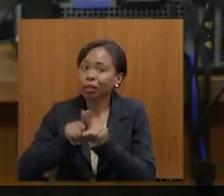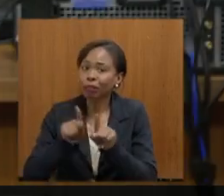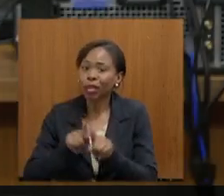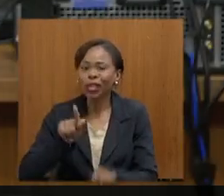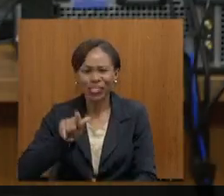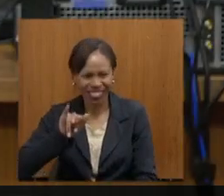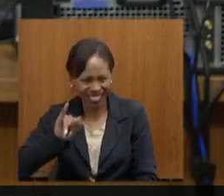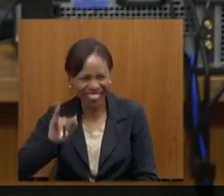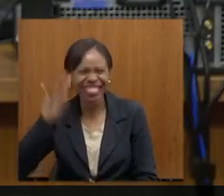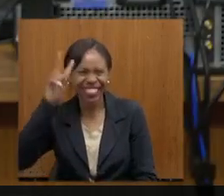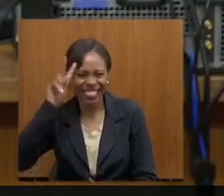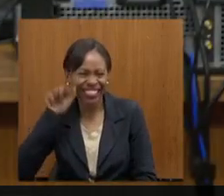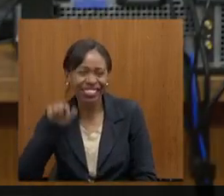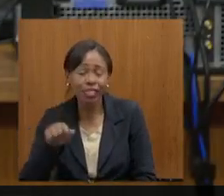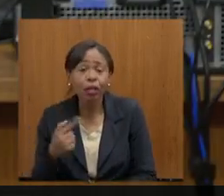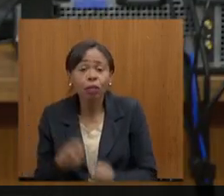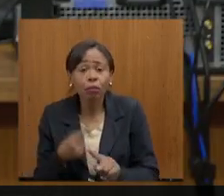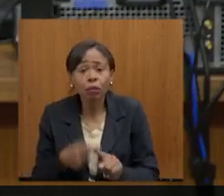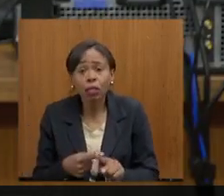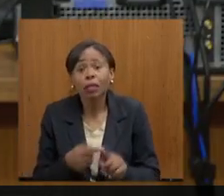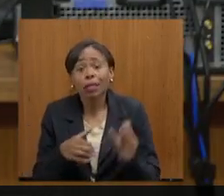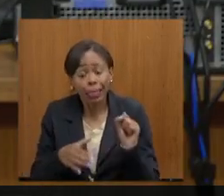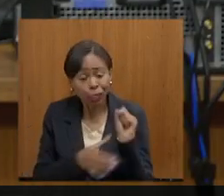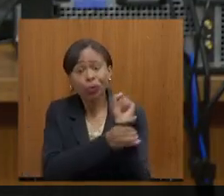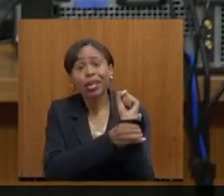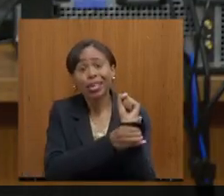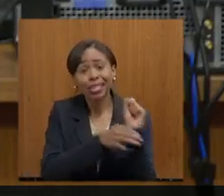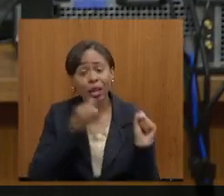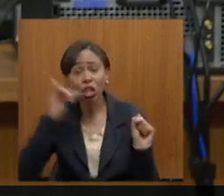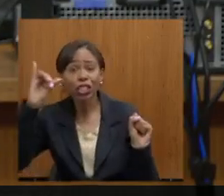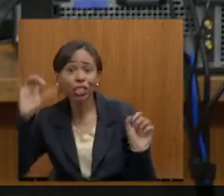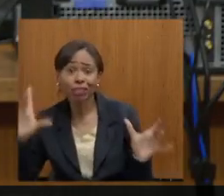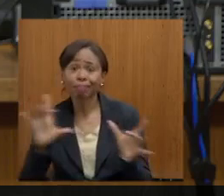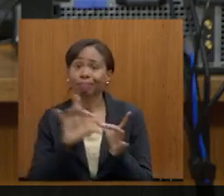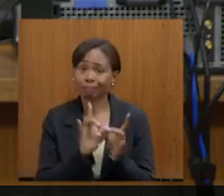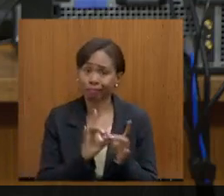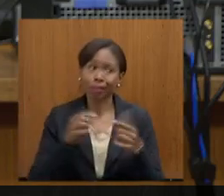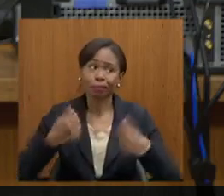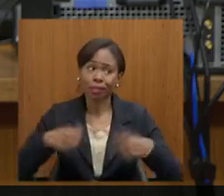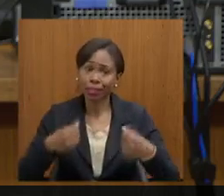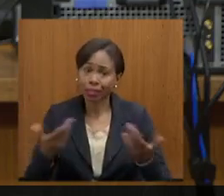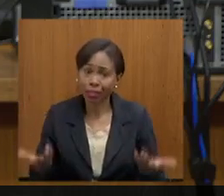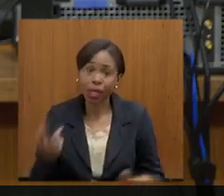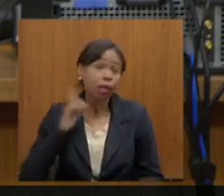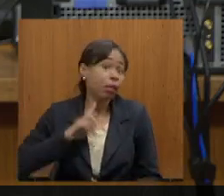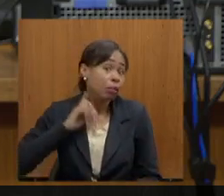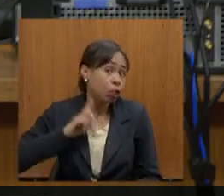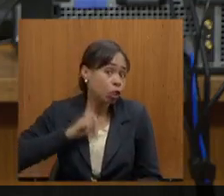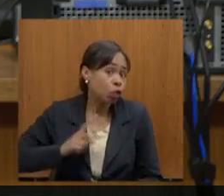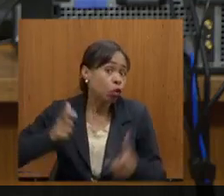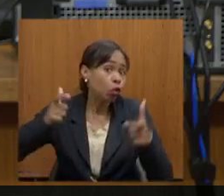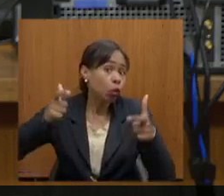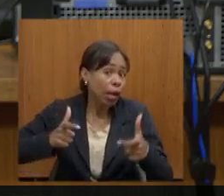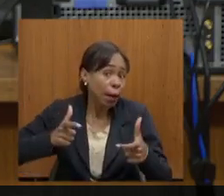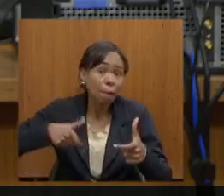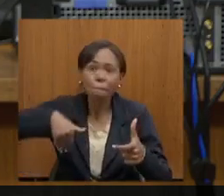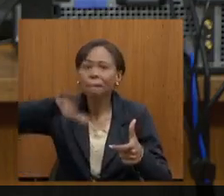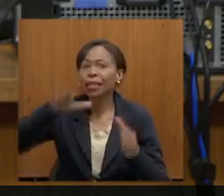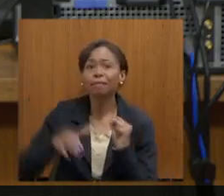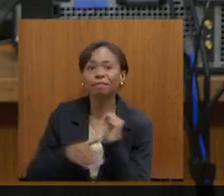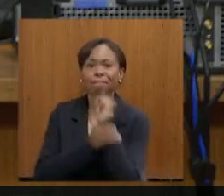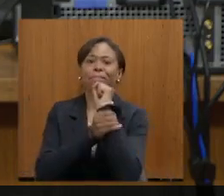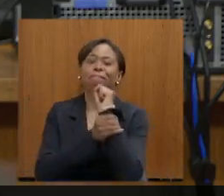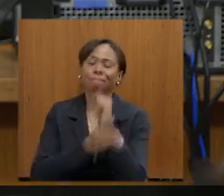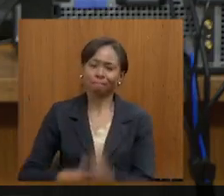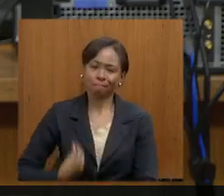Deputado Gil não se faz também sem segurança e o e o estado de Minas é o estado mais seguro para se viver ou seja